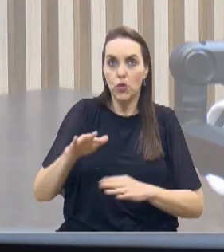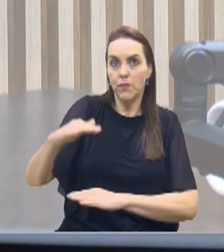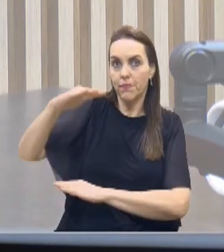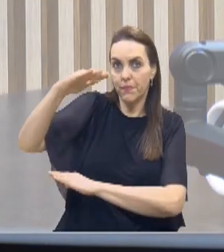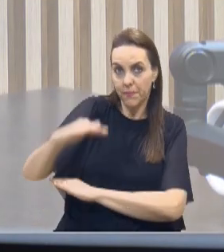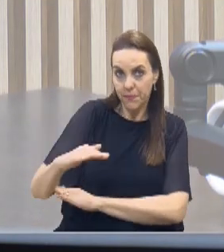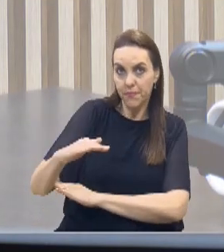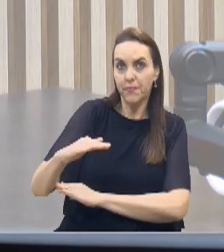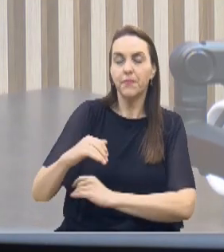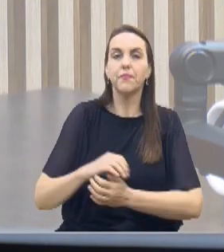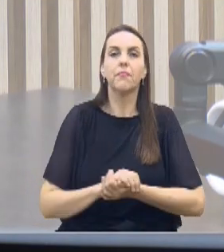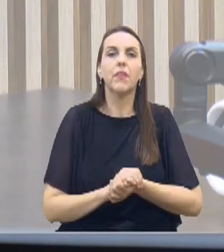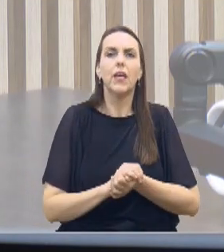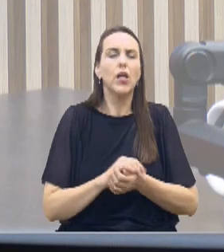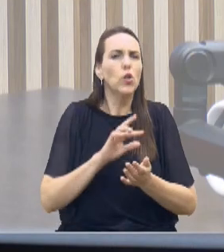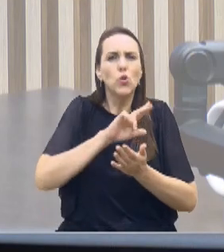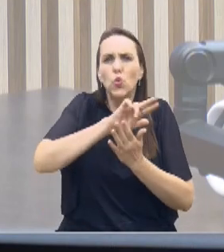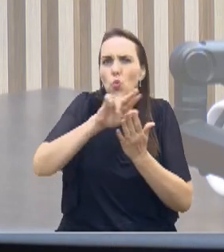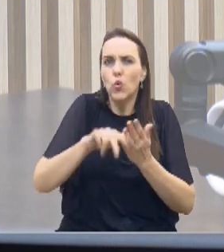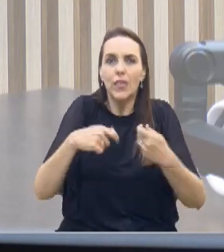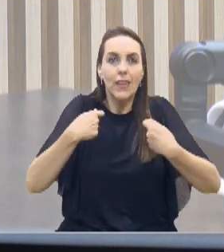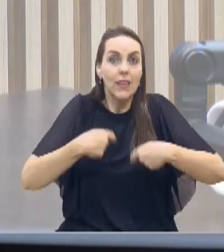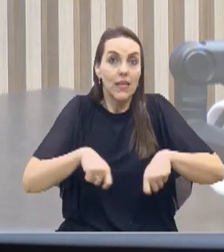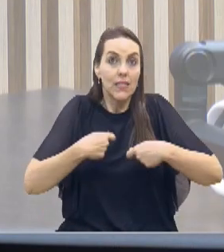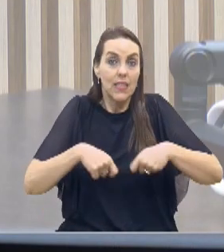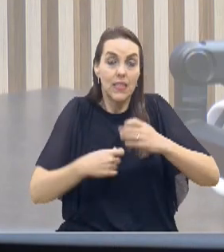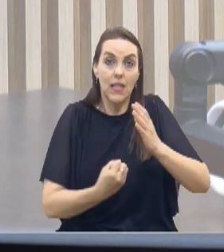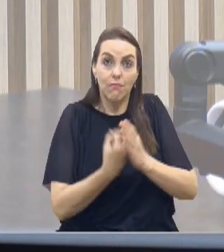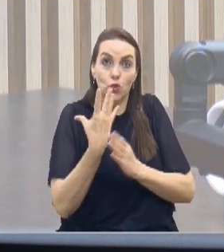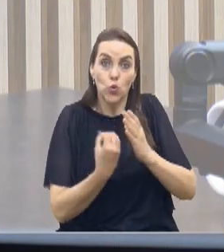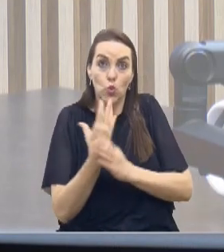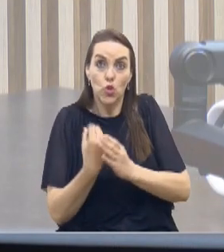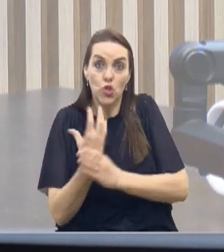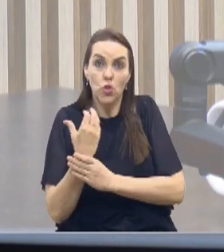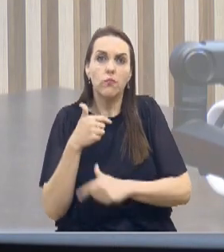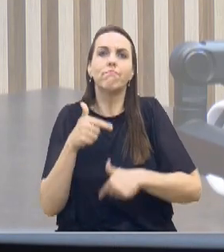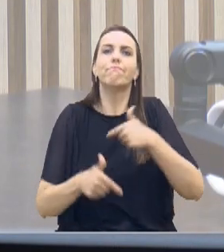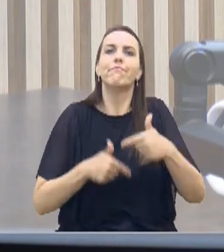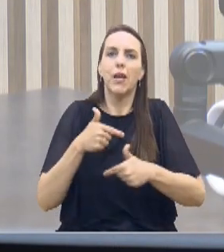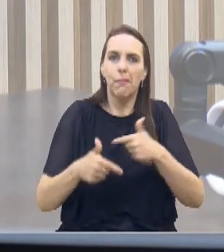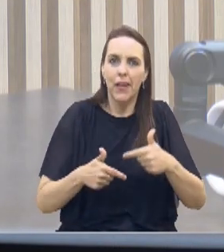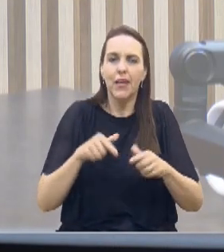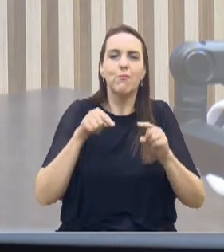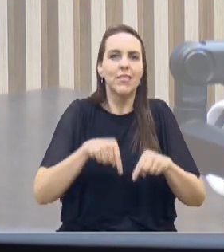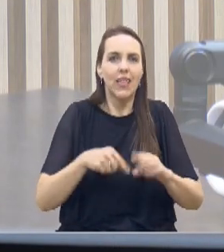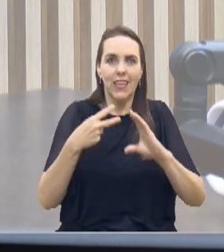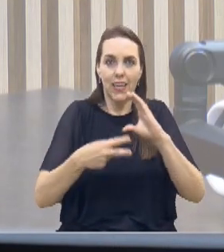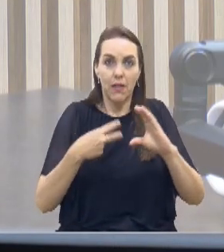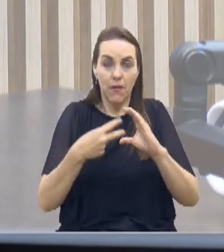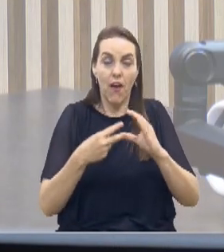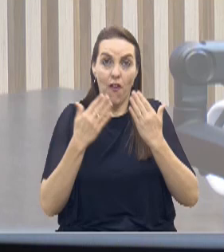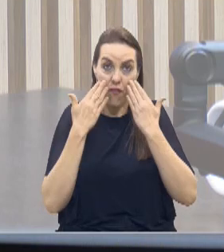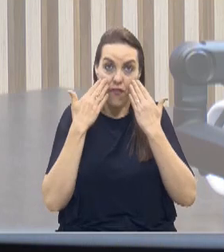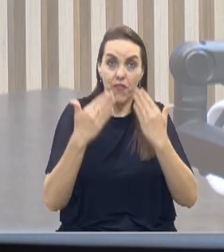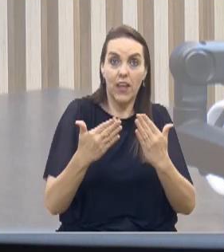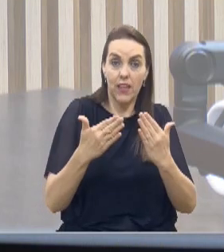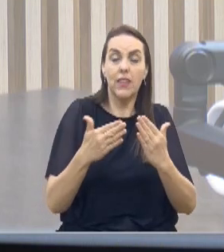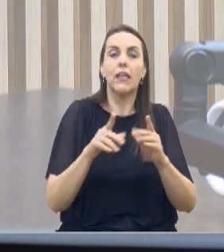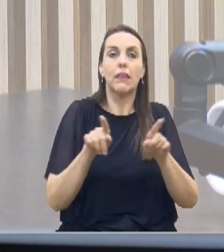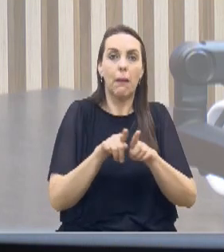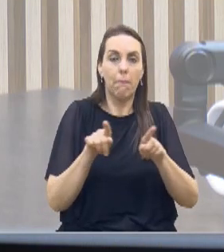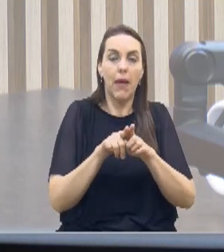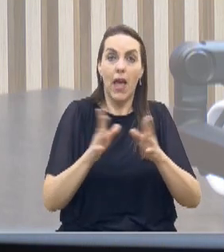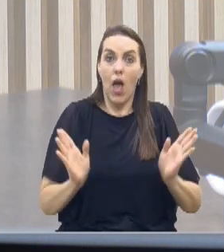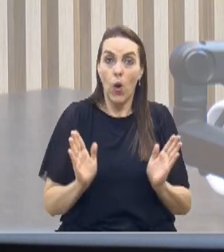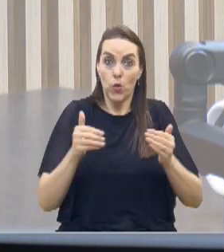de baixa estatura. Todas as necessidades que foram surgindo. A gente trabalha muito aqui na casa, inclusive, né, com frente parlamentar em relação ao autismo, e a gente se